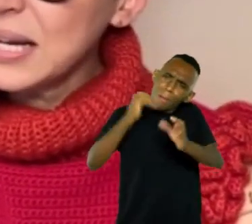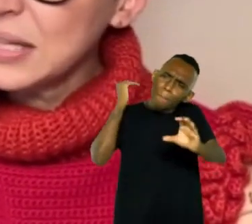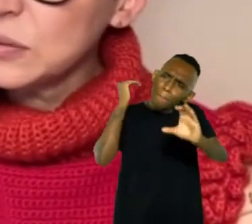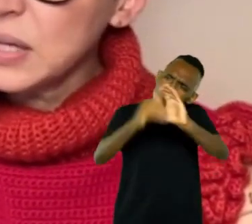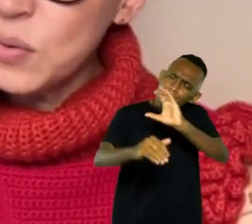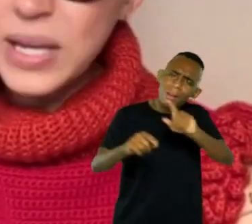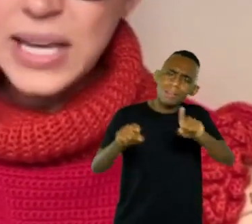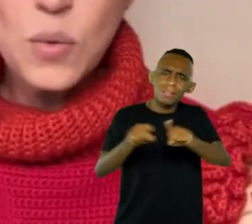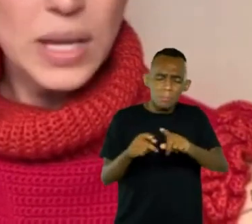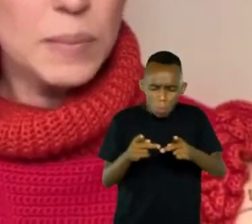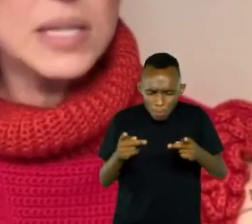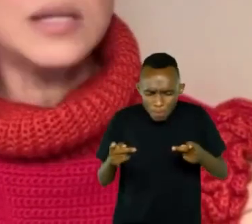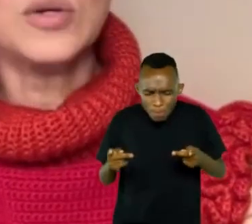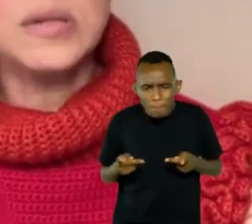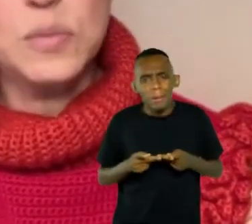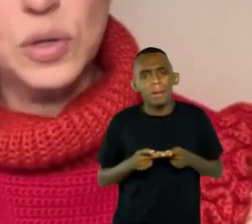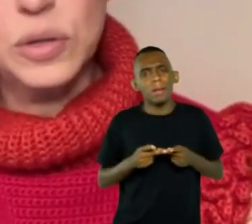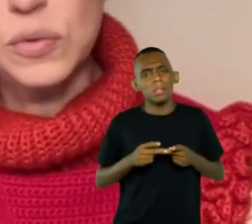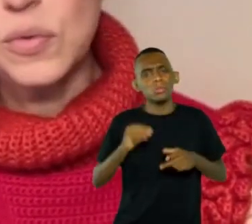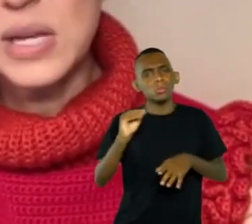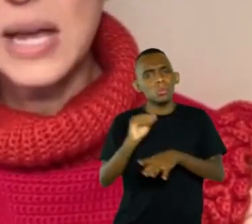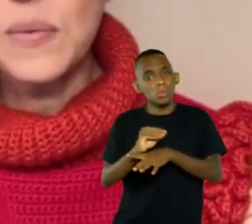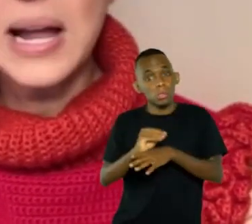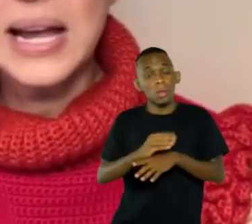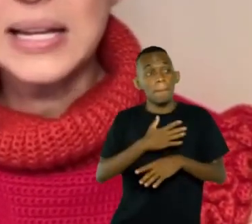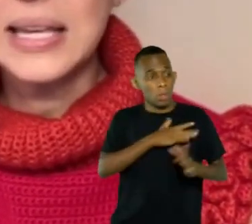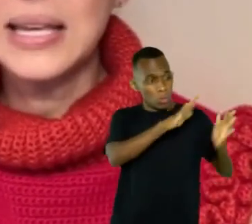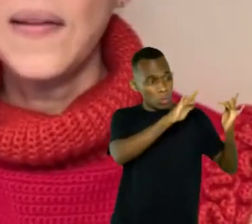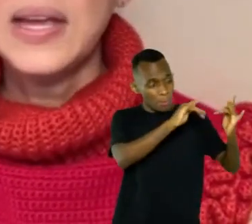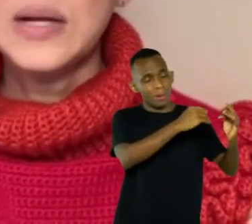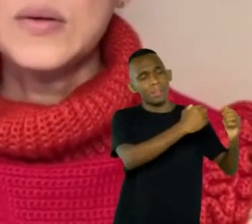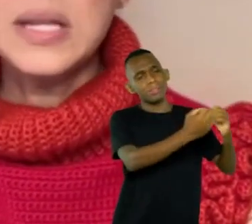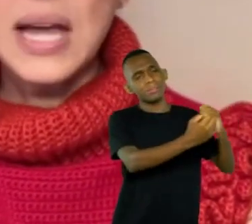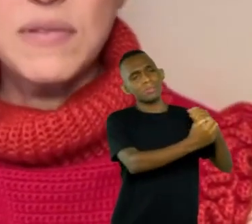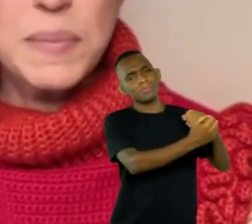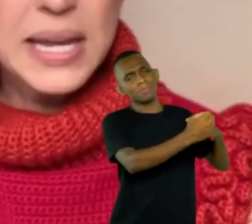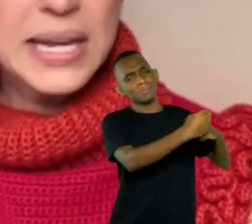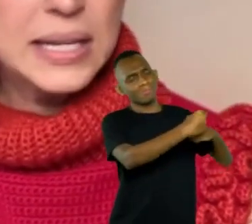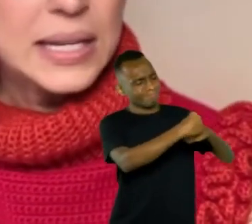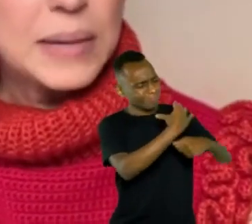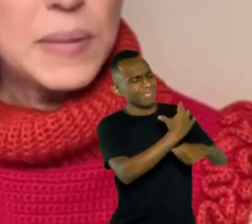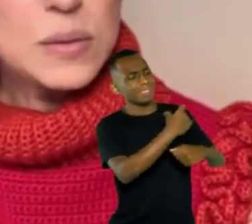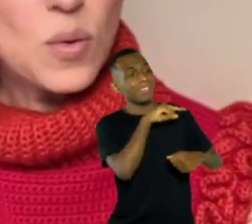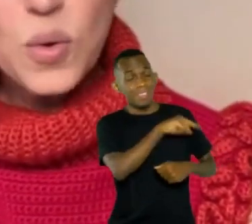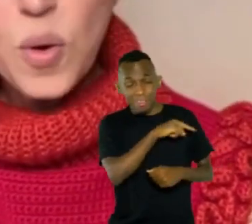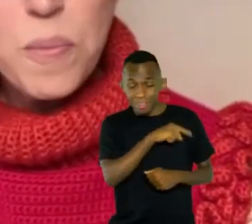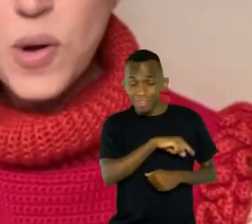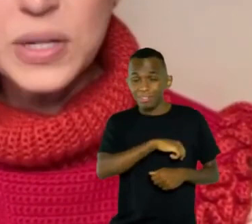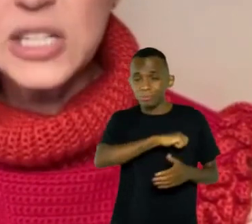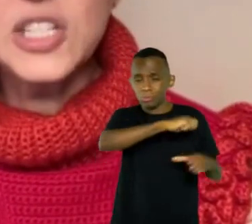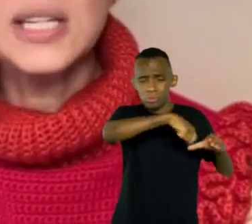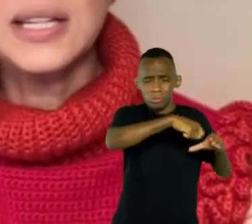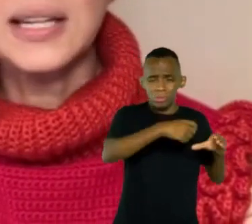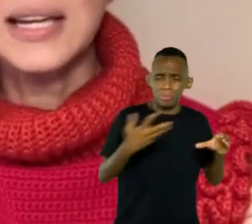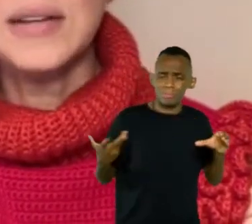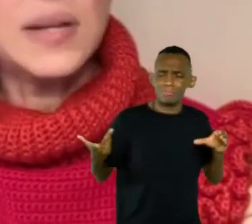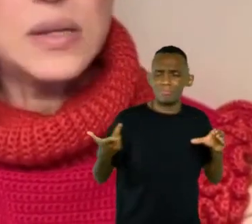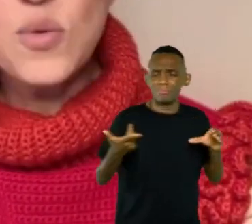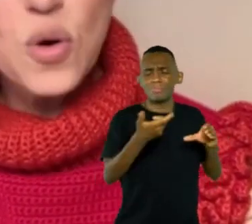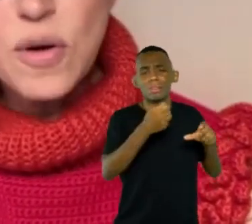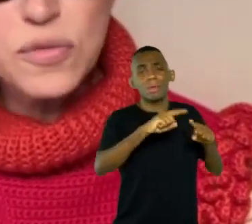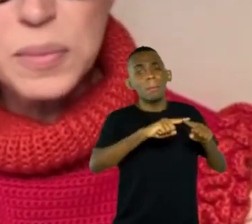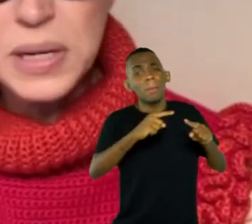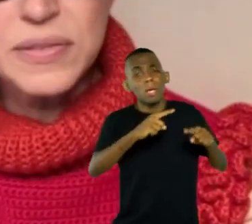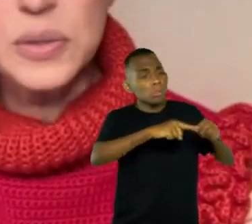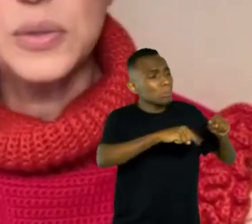bem cuidado, né? O Gui me ensinou isso muito. O Gui era um cara que cozinhava bem, mas com o pouco que tinha, né? Ele